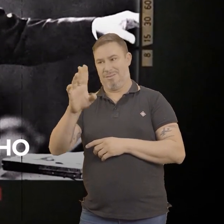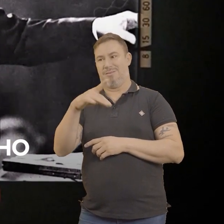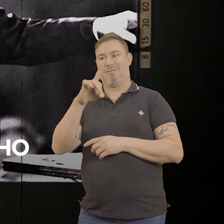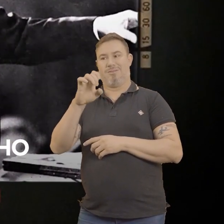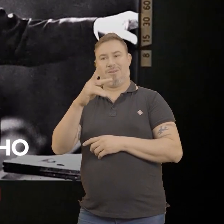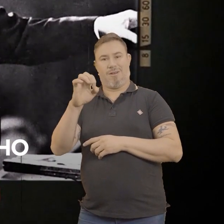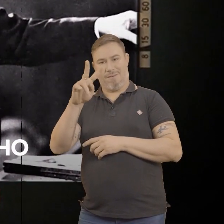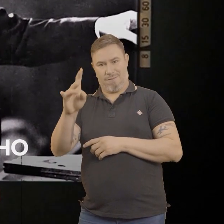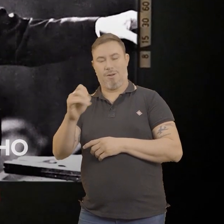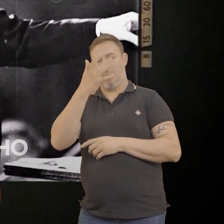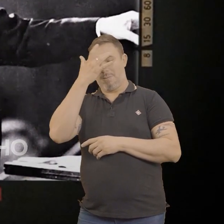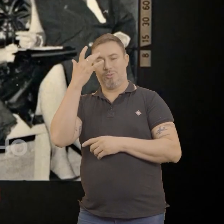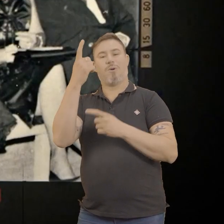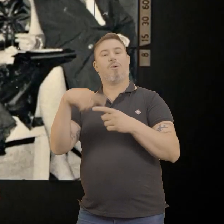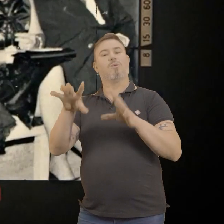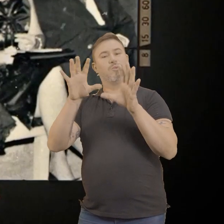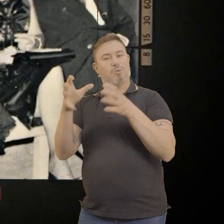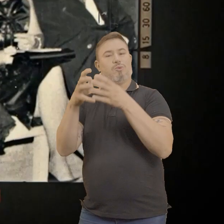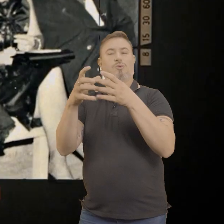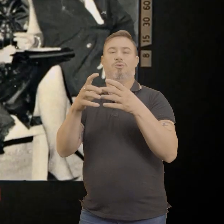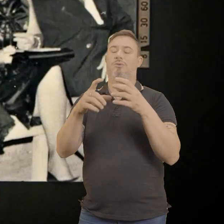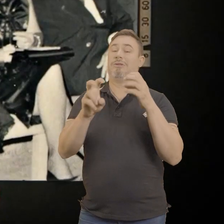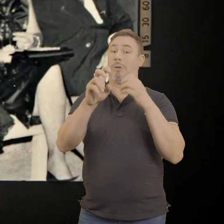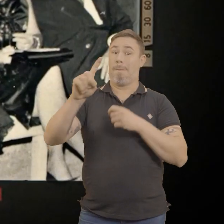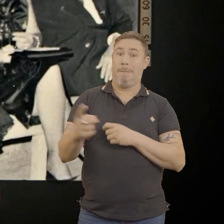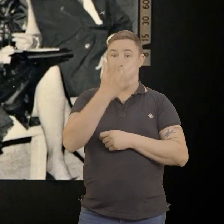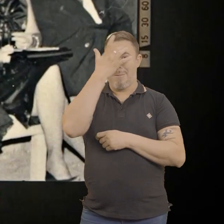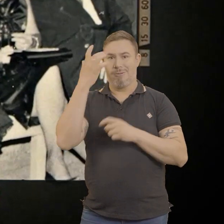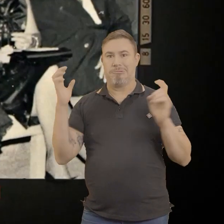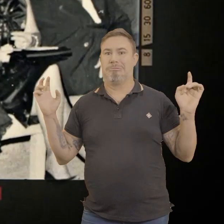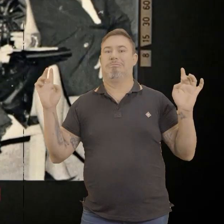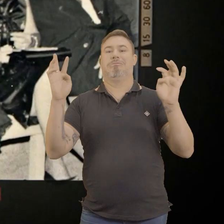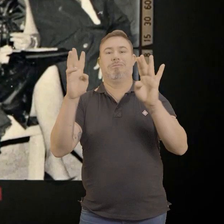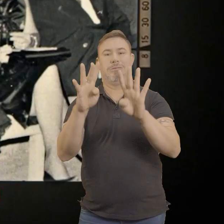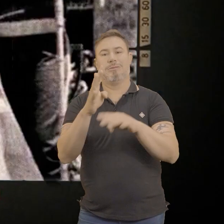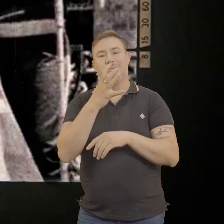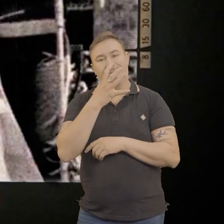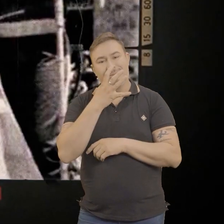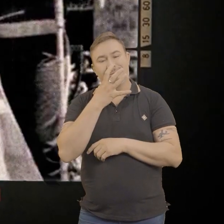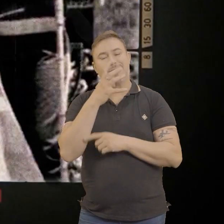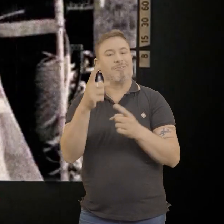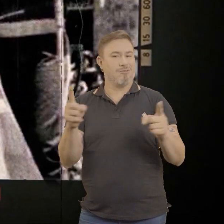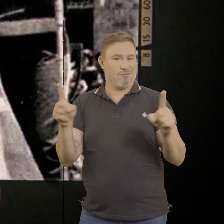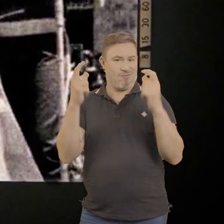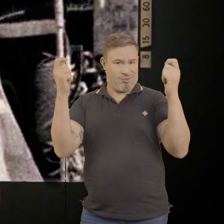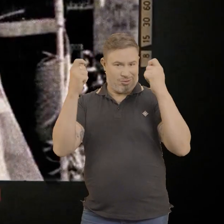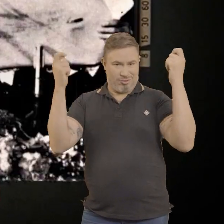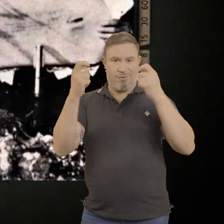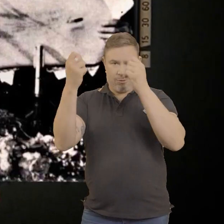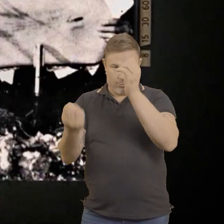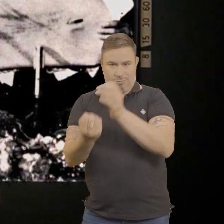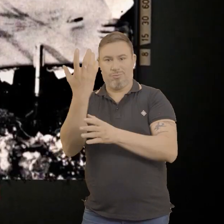Orquestra Sinfônica Brasileira. Cerca de 5.000 pessoas compareceram aos festivais artísticos de